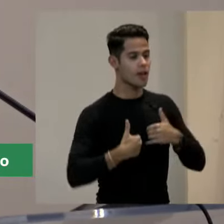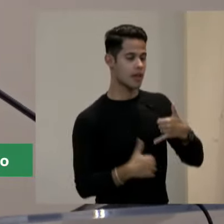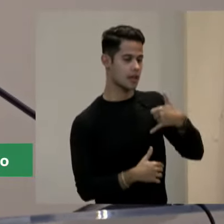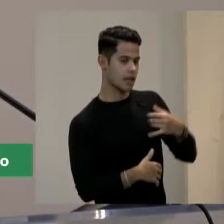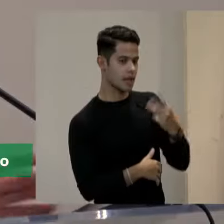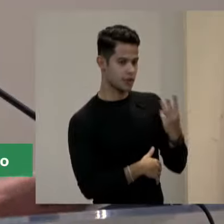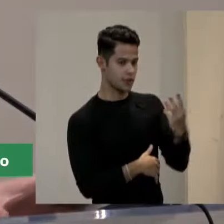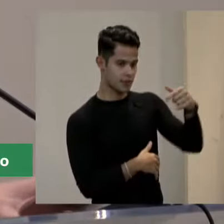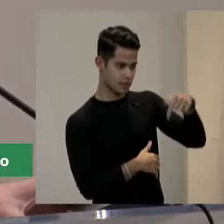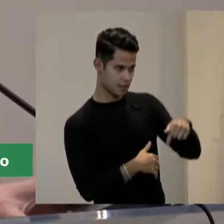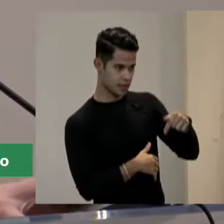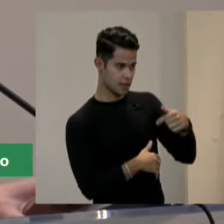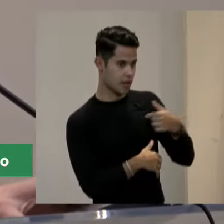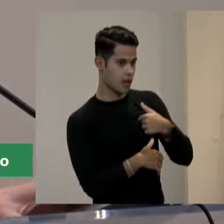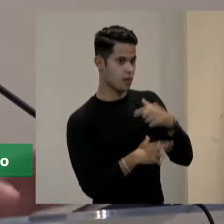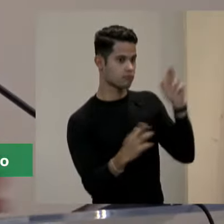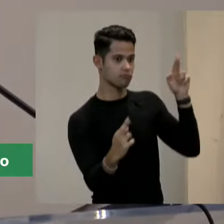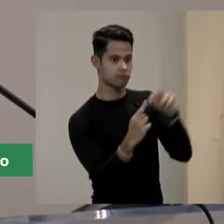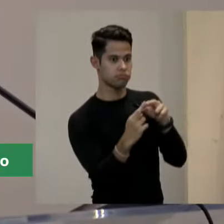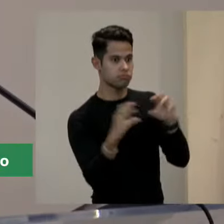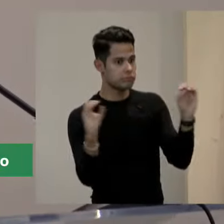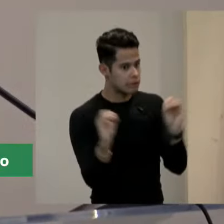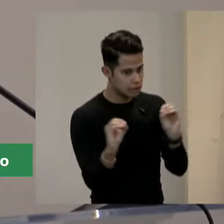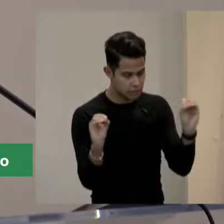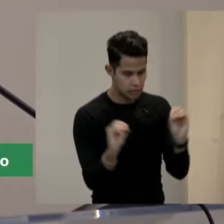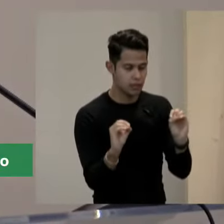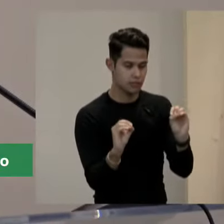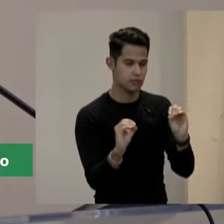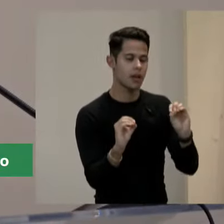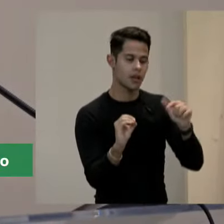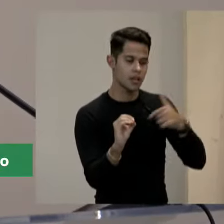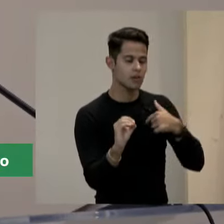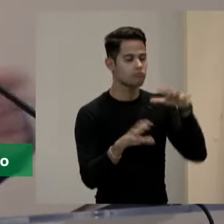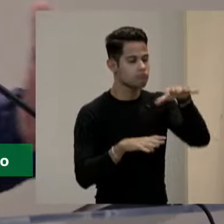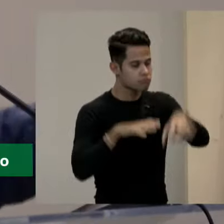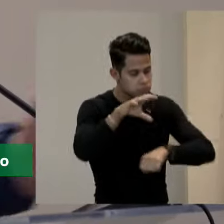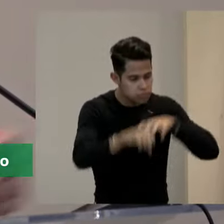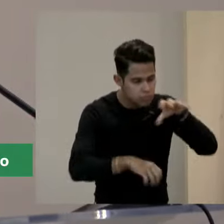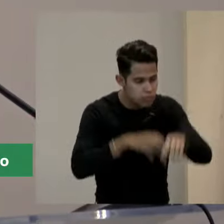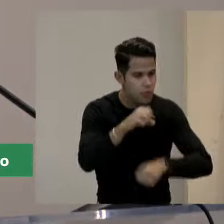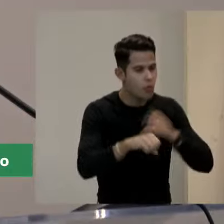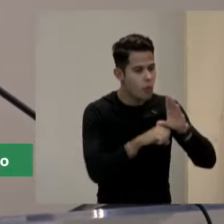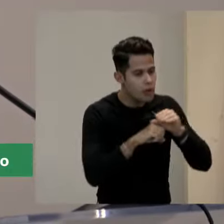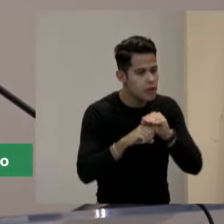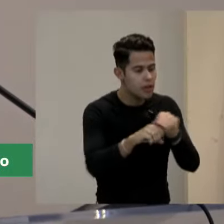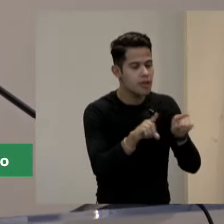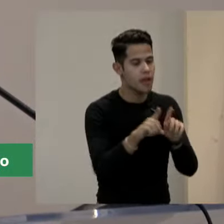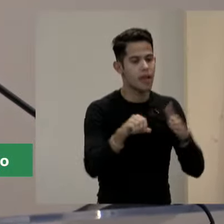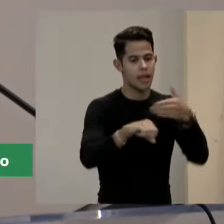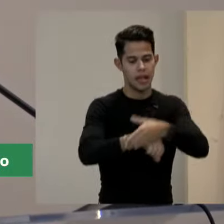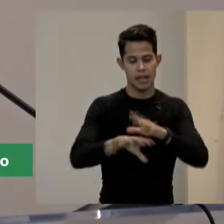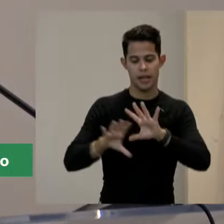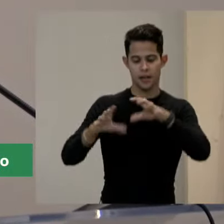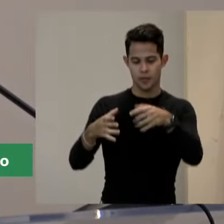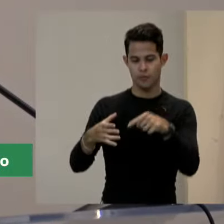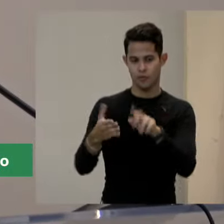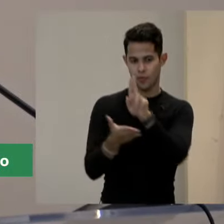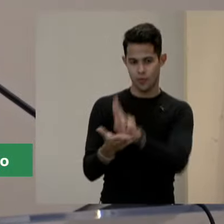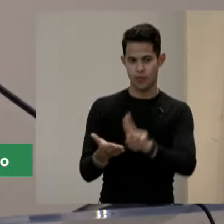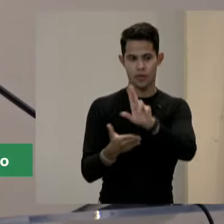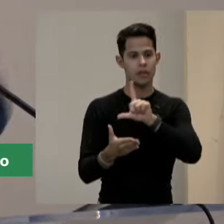37 anos. Não tinha qualquer referência acerca disso. E fui buscar um coletivo, um grupo, e numa universidade que tem